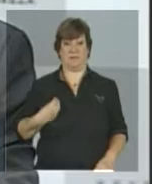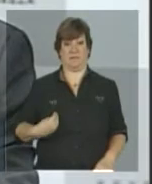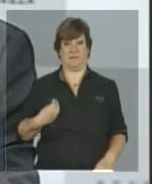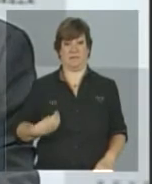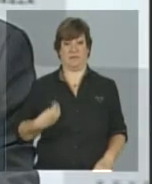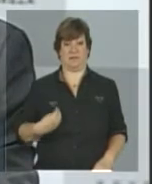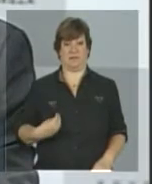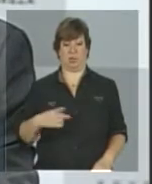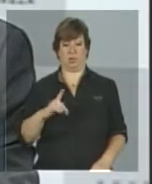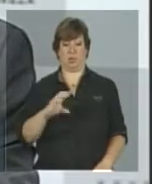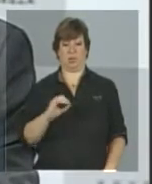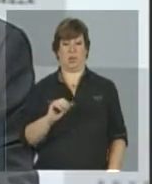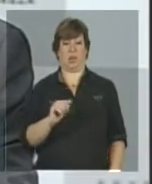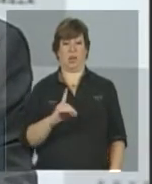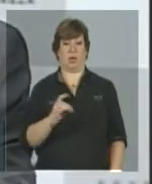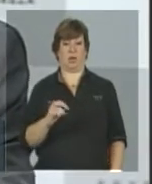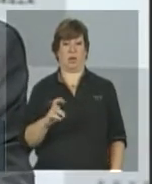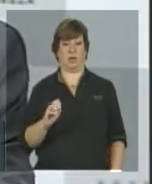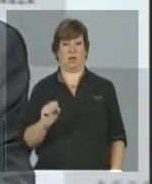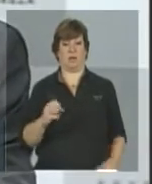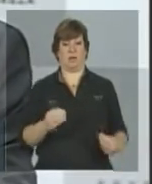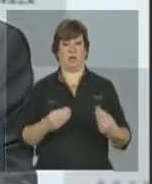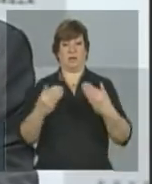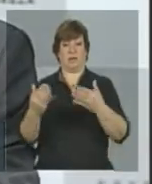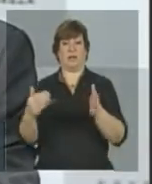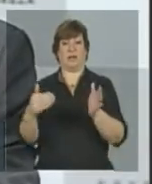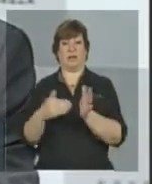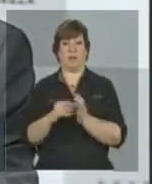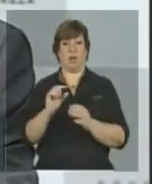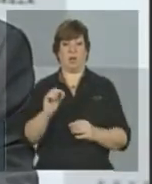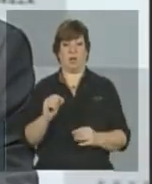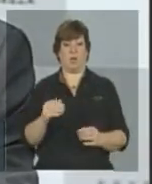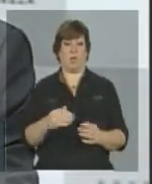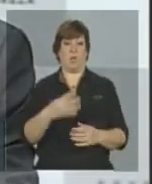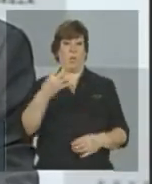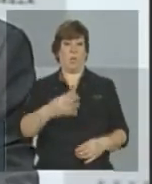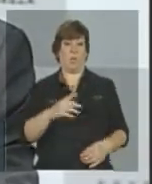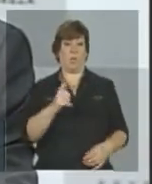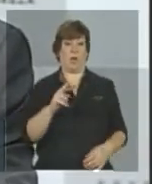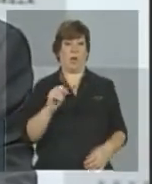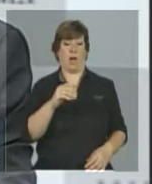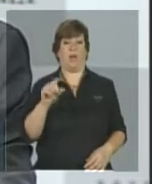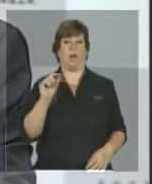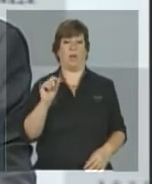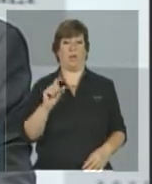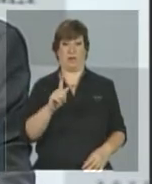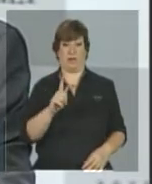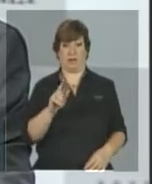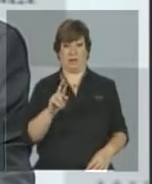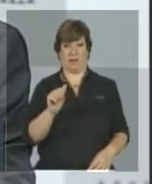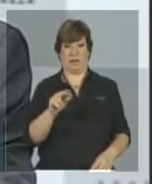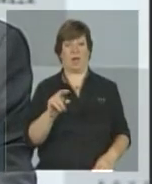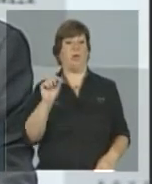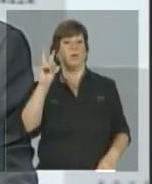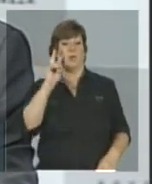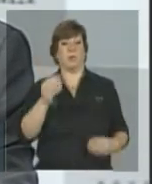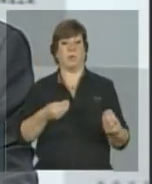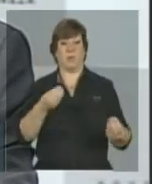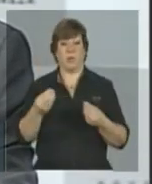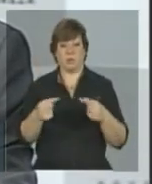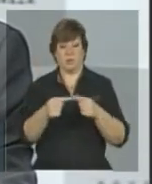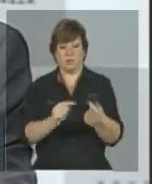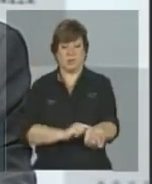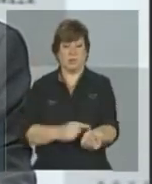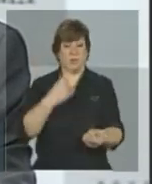relacionados até o quarto grau de consanguinidade, como exige a lei brasileira. Isso vai ter uma grande repercussão não só